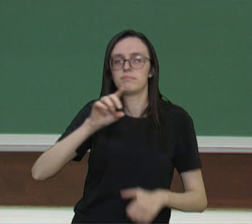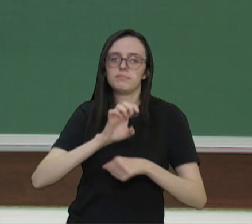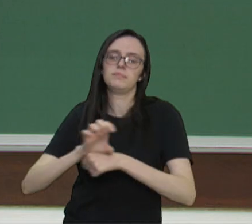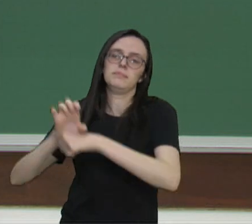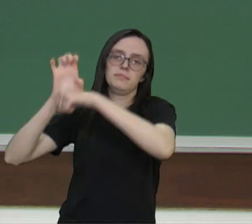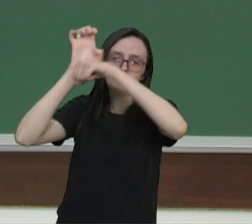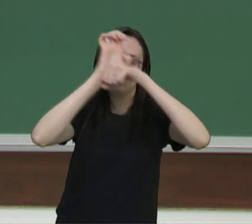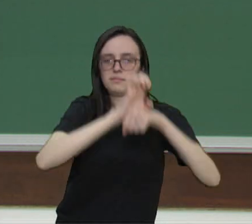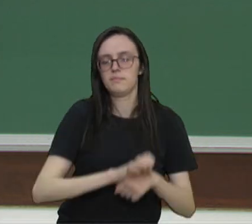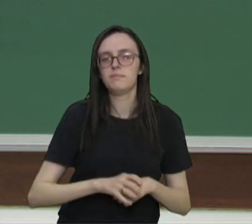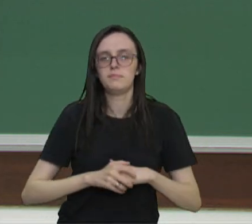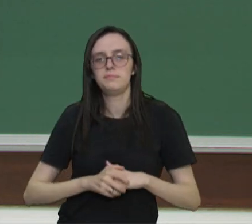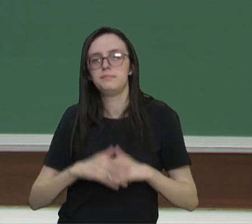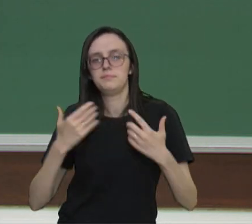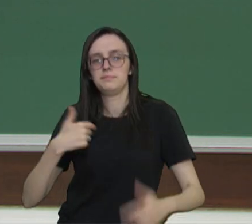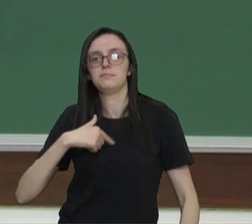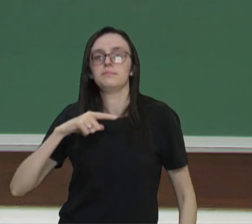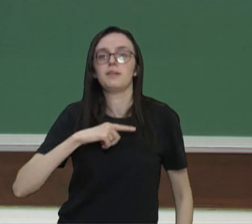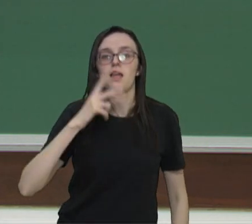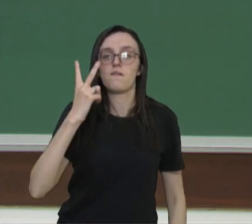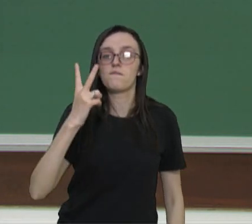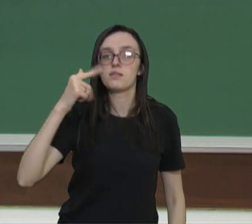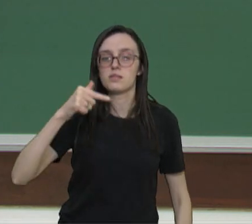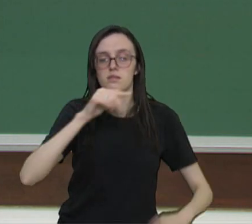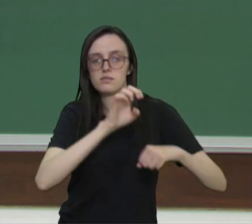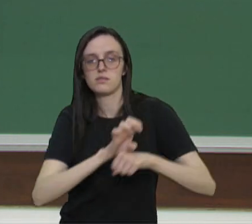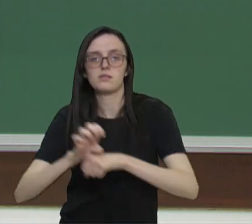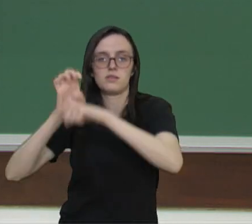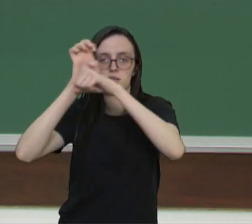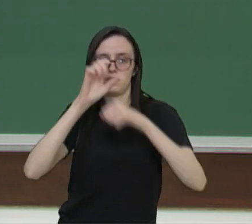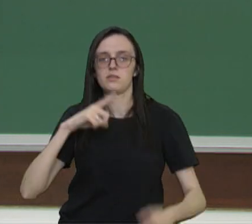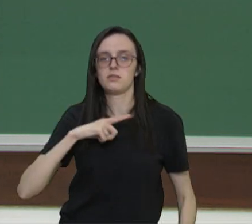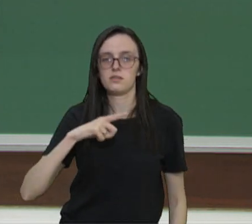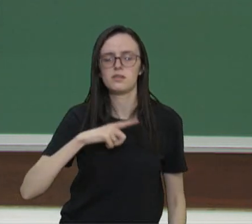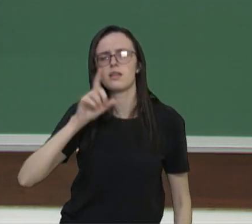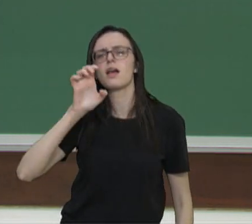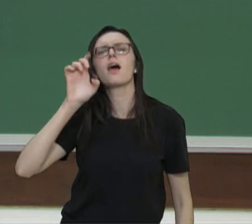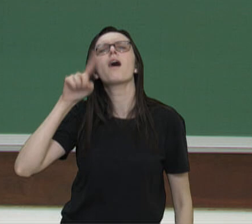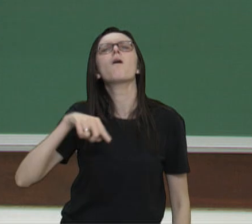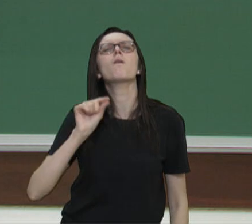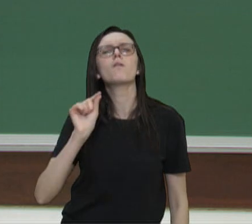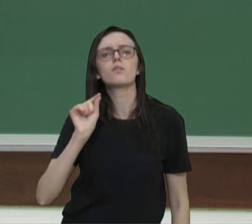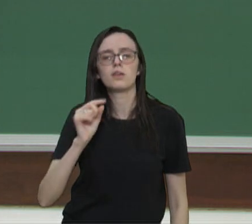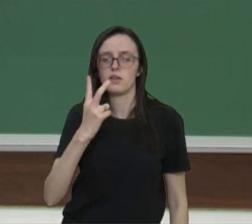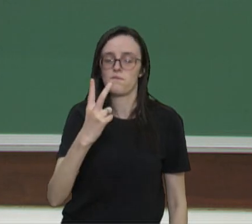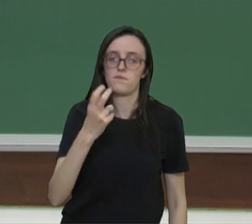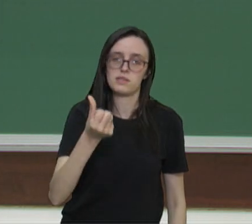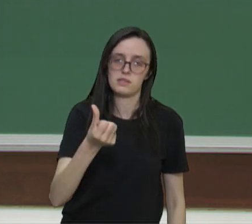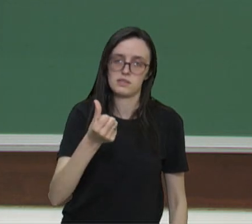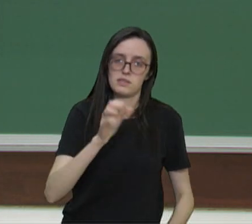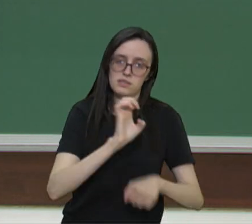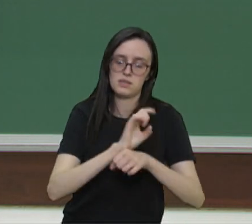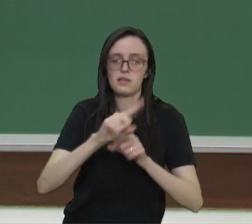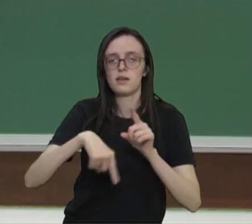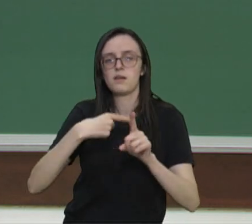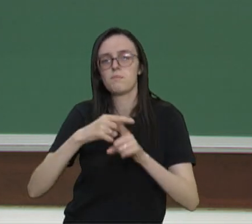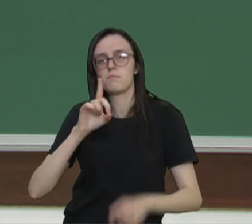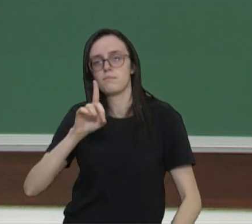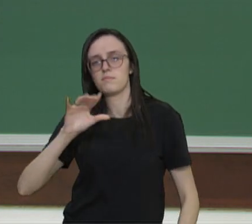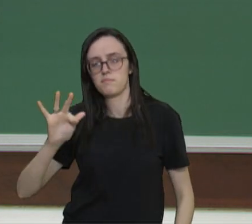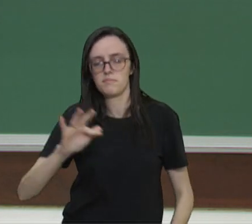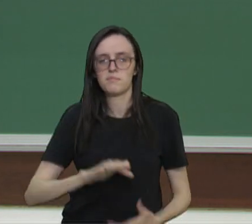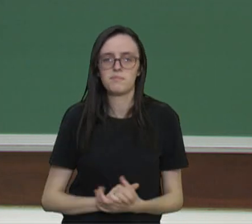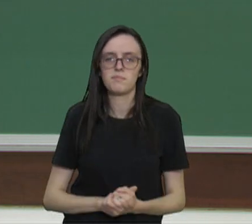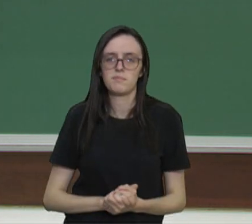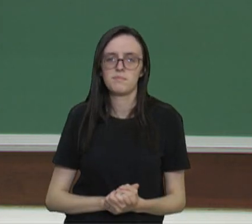unidades federativas. Então, eu tenho 27 unidades federativas, que são o quê? 26 estados e o Distrito Federal.